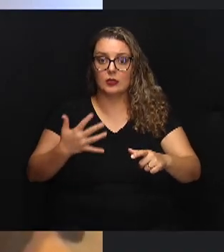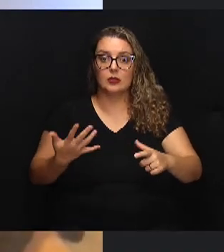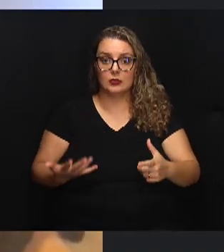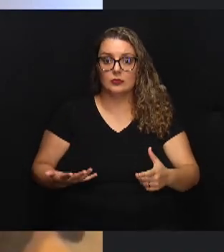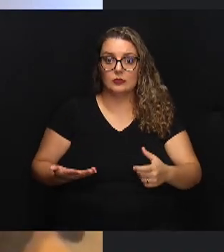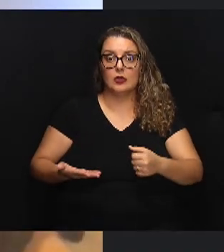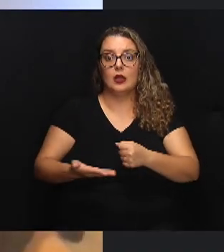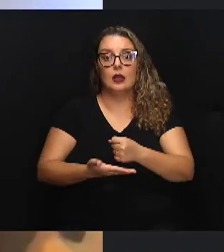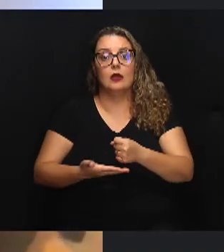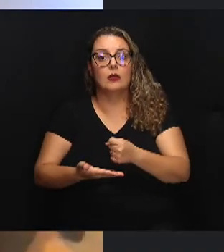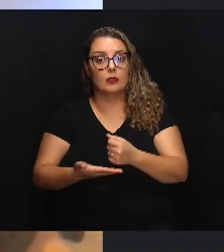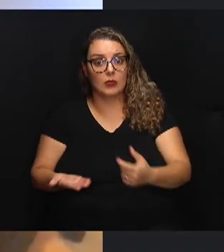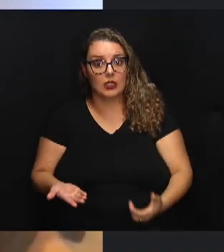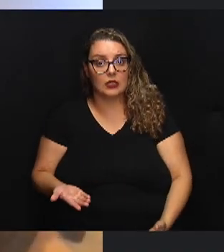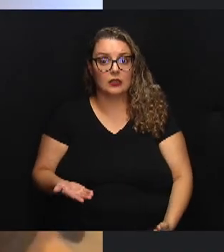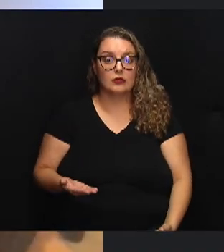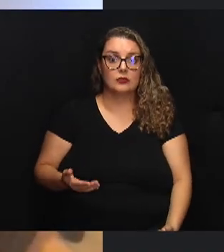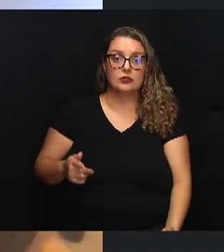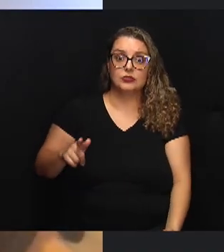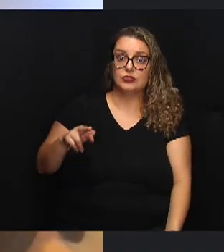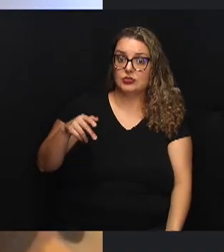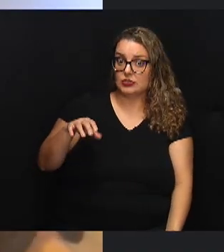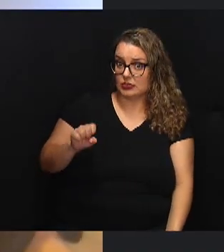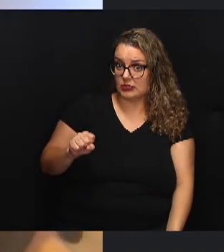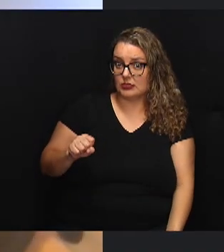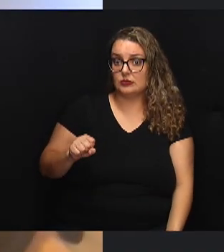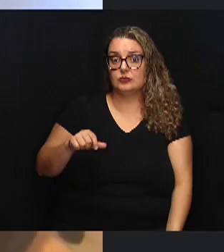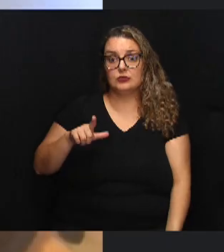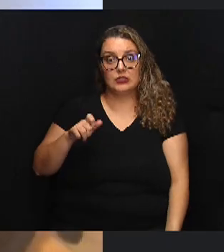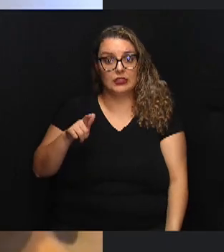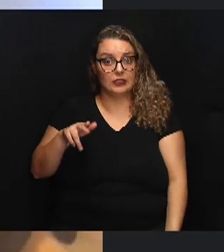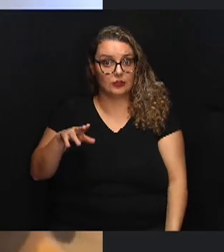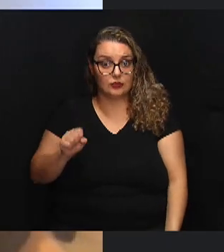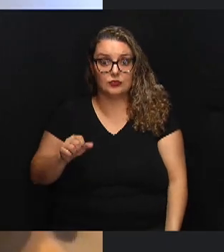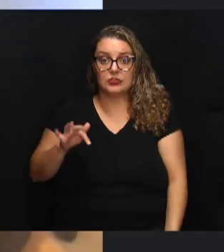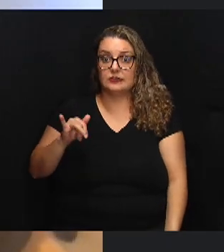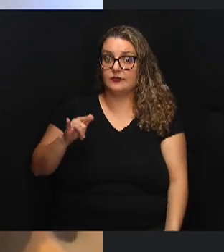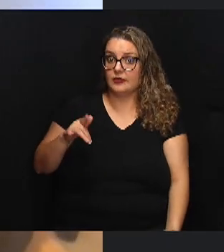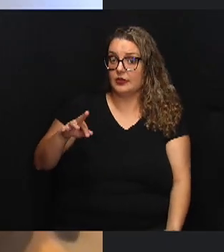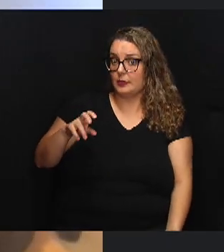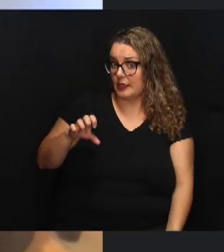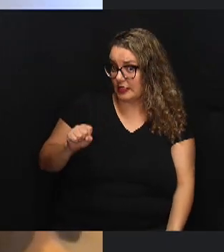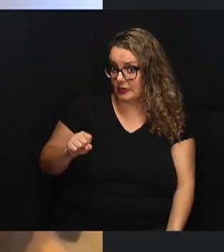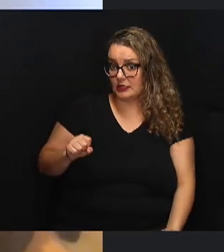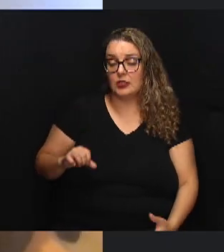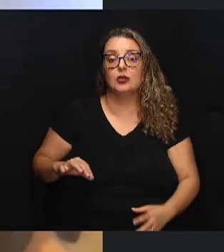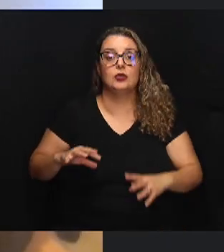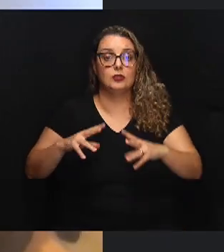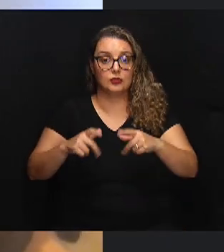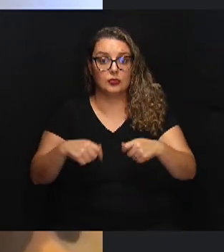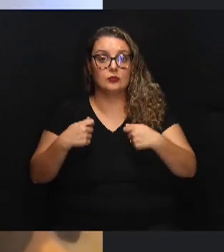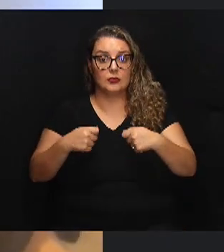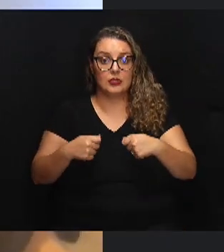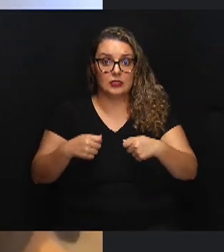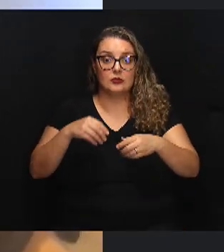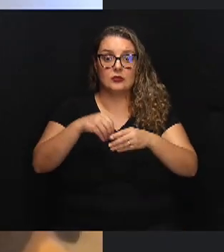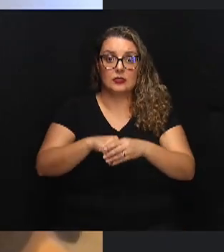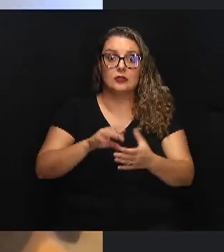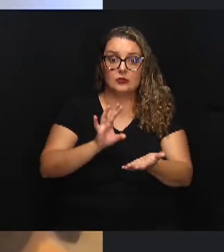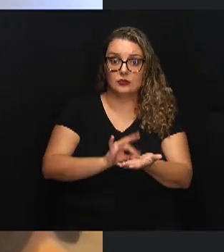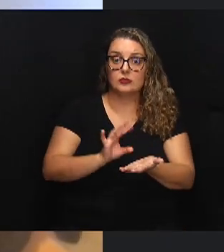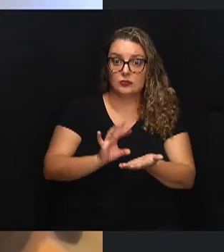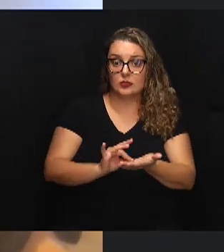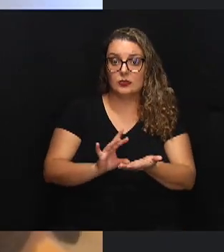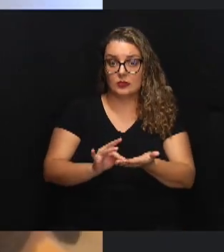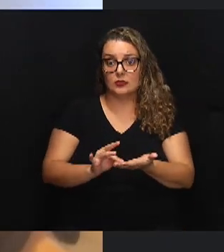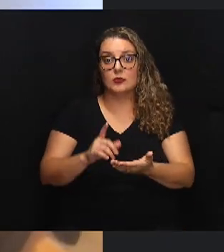base de grãos, leguminosas, fibras, tudo isso precisa conter no nosso cardápio. Então,